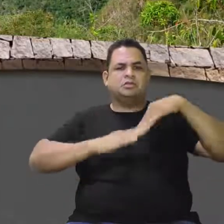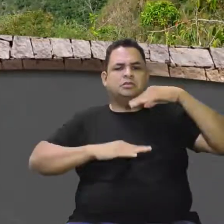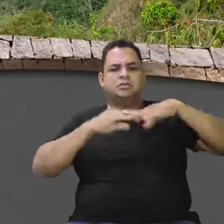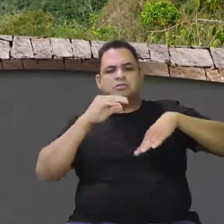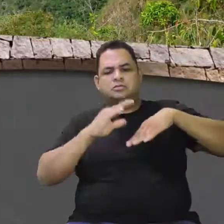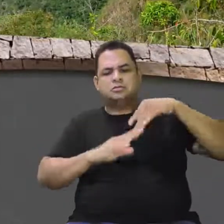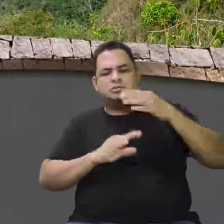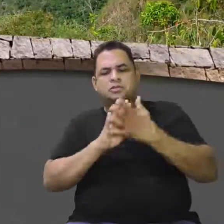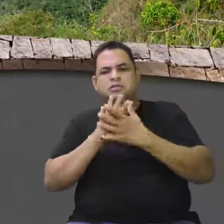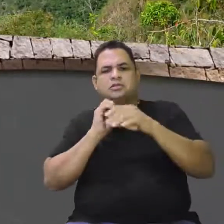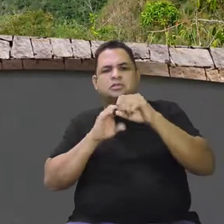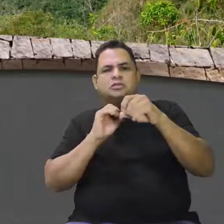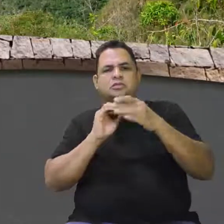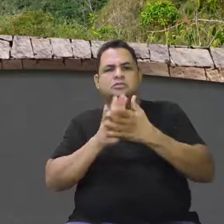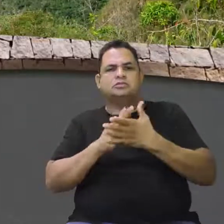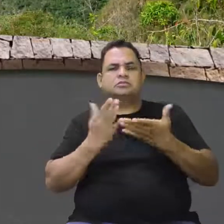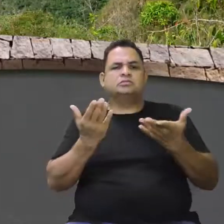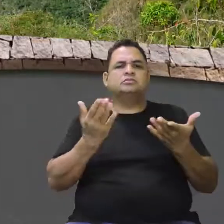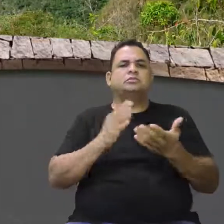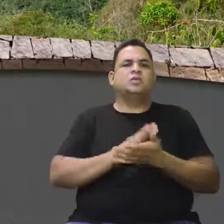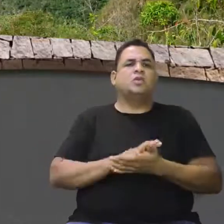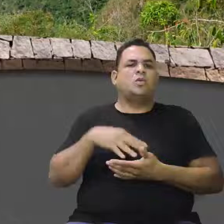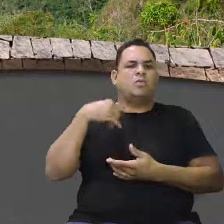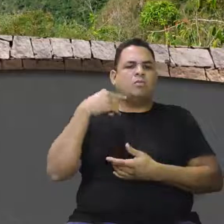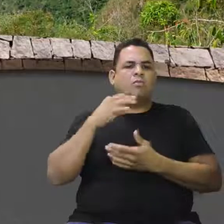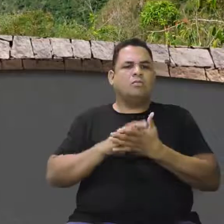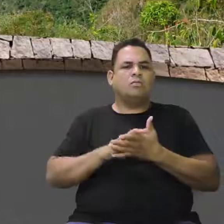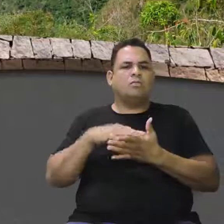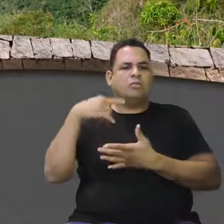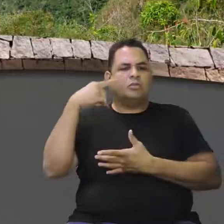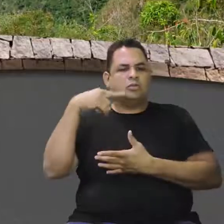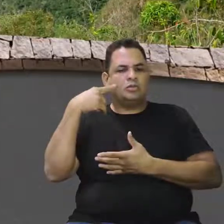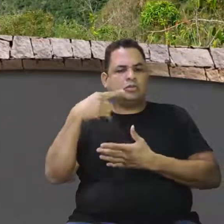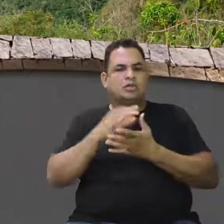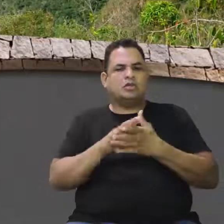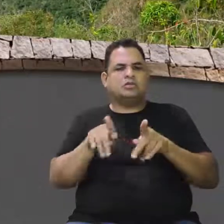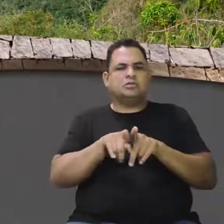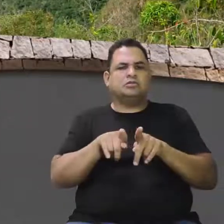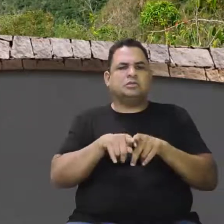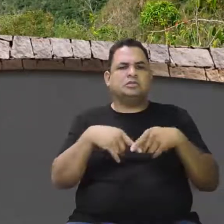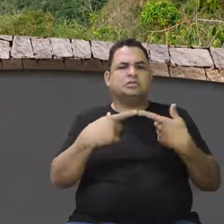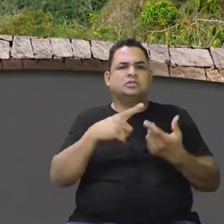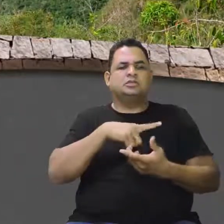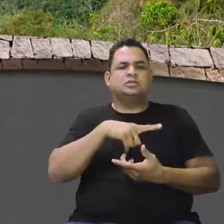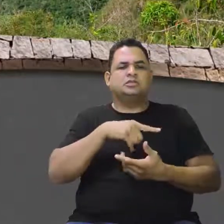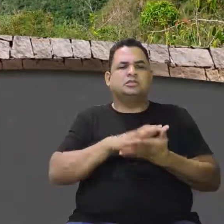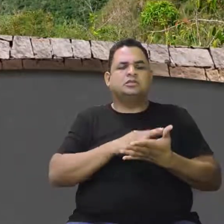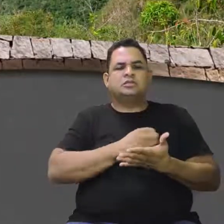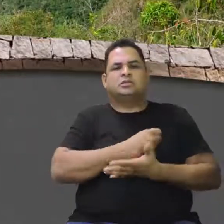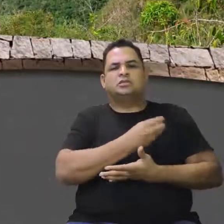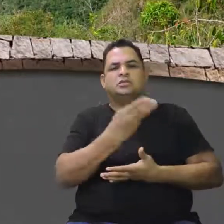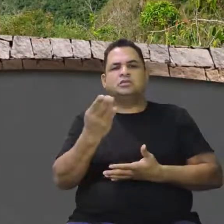da educação, o advogado. Então, o estado de Rondônia, se você observar, tem uma grande